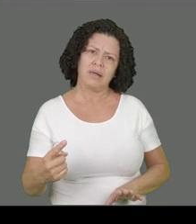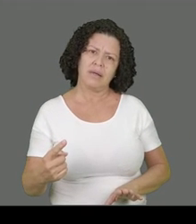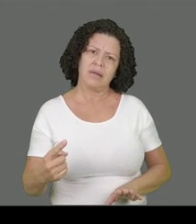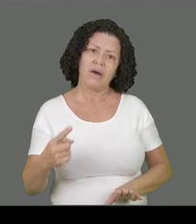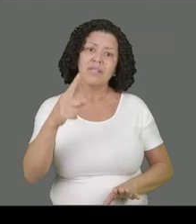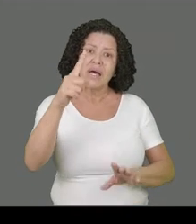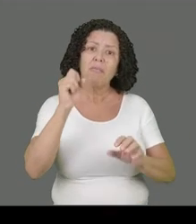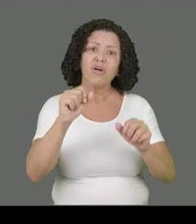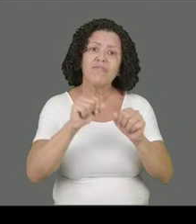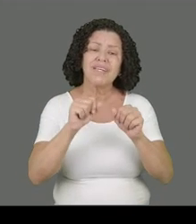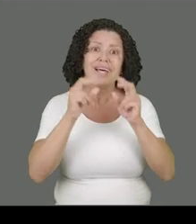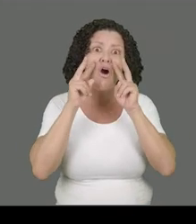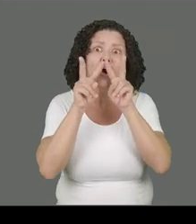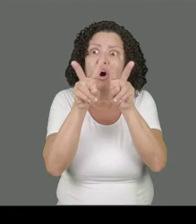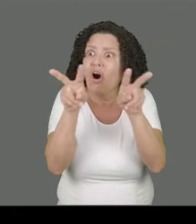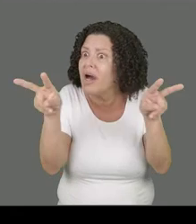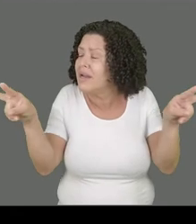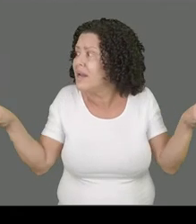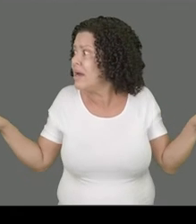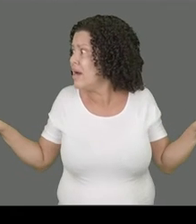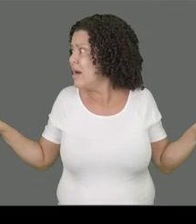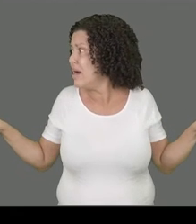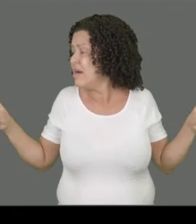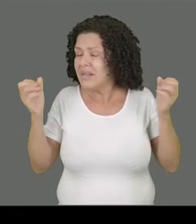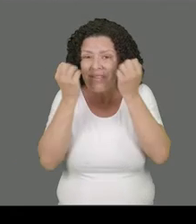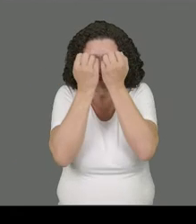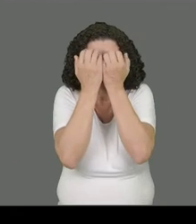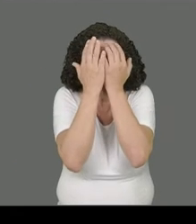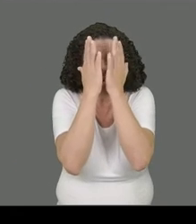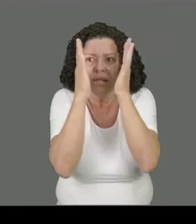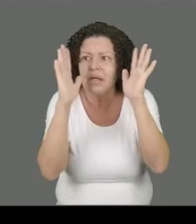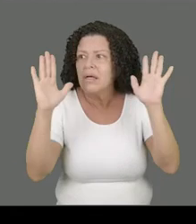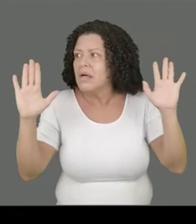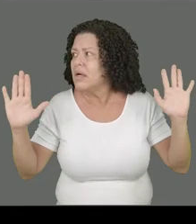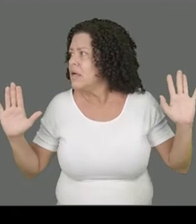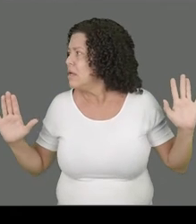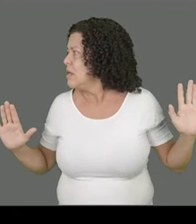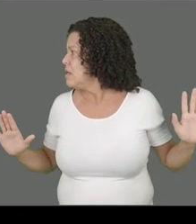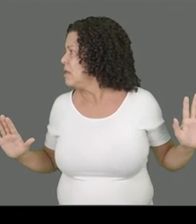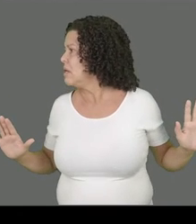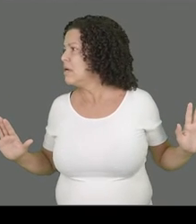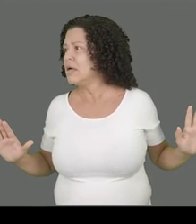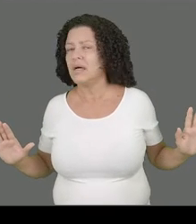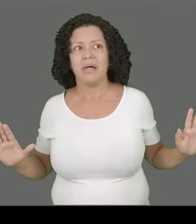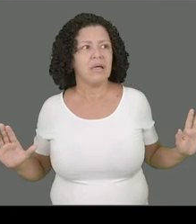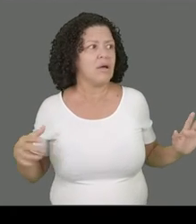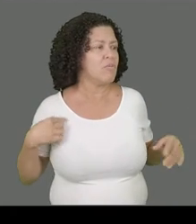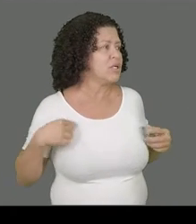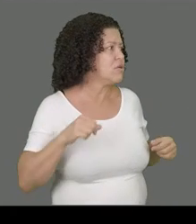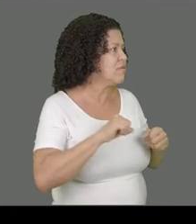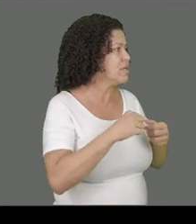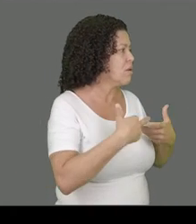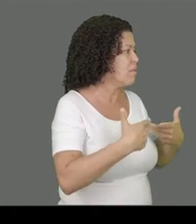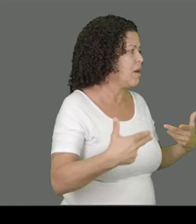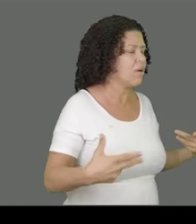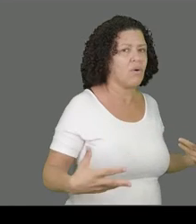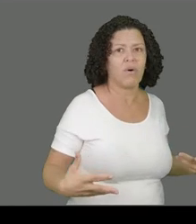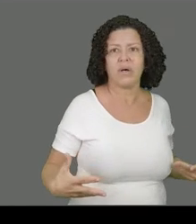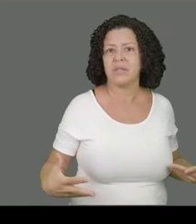pensa na tua volta o que você pode fazer no momento presente para mudar essa